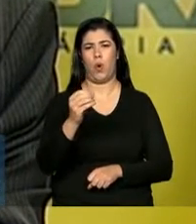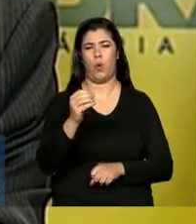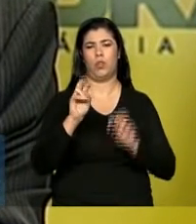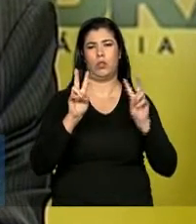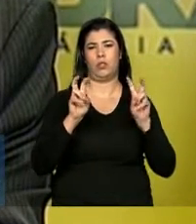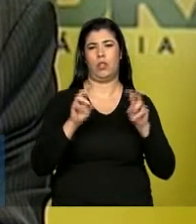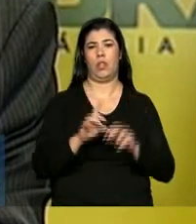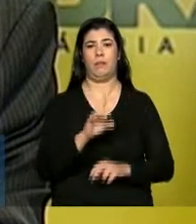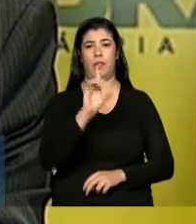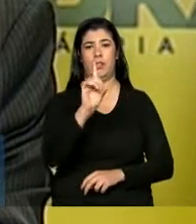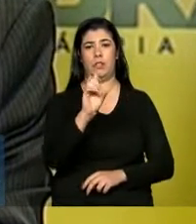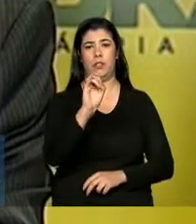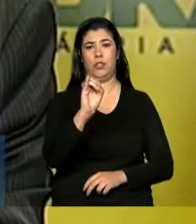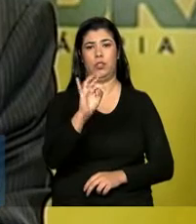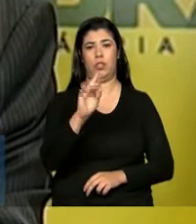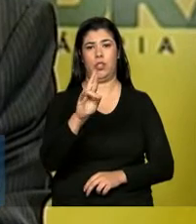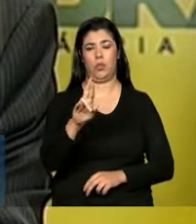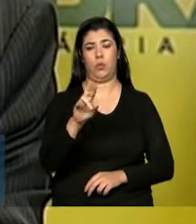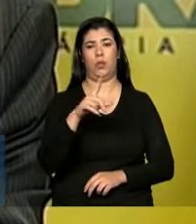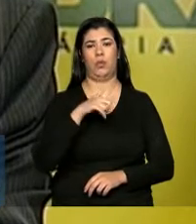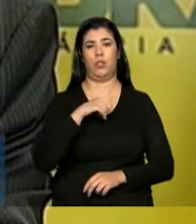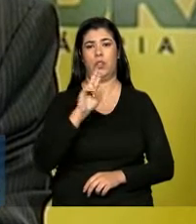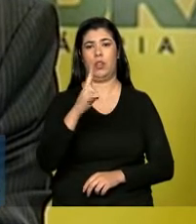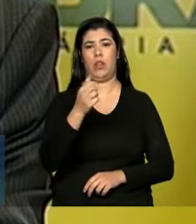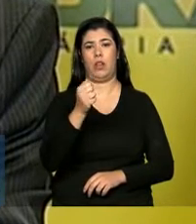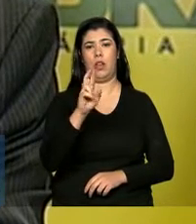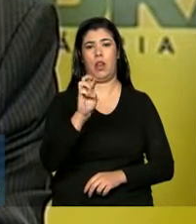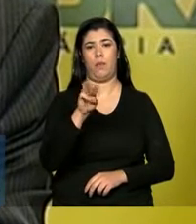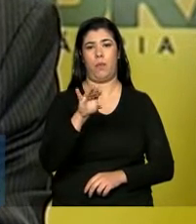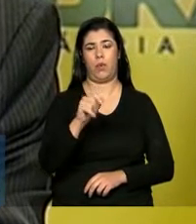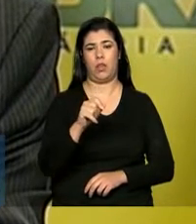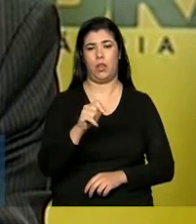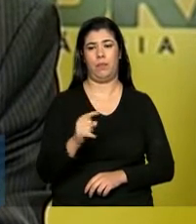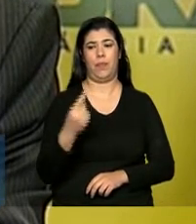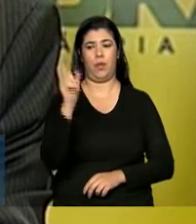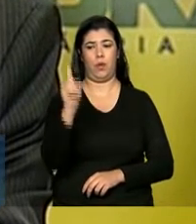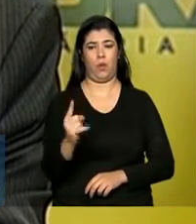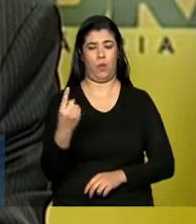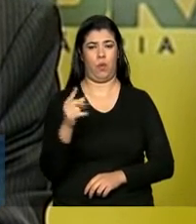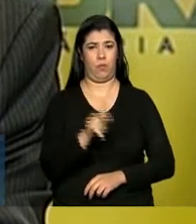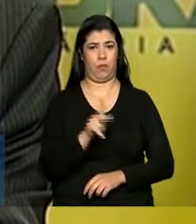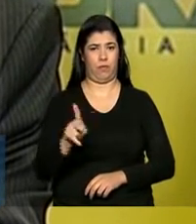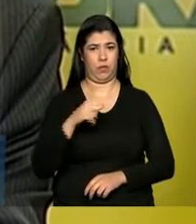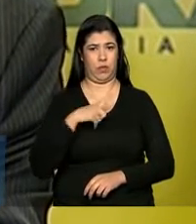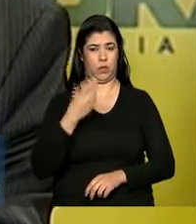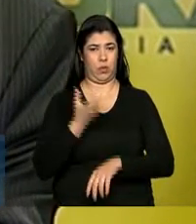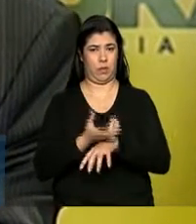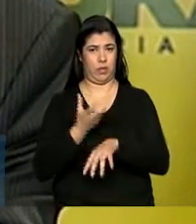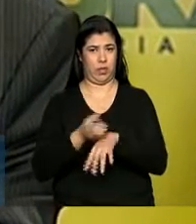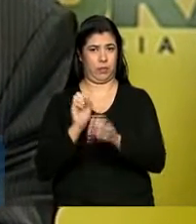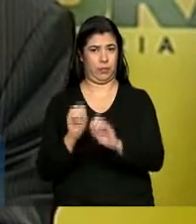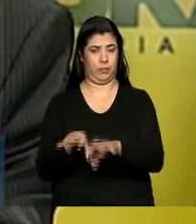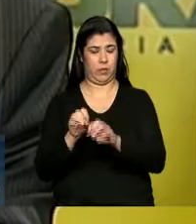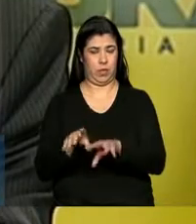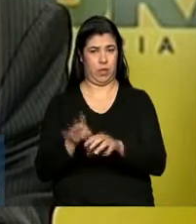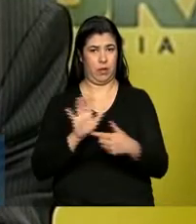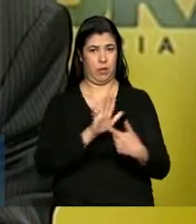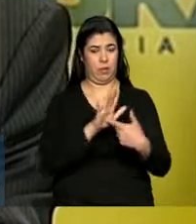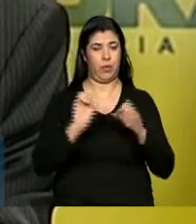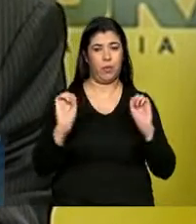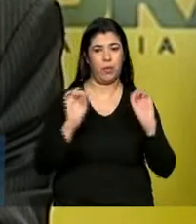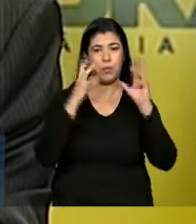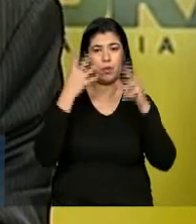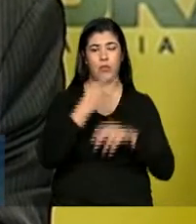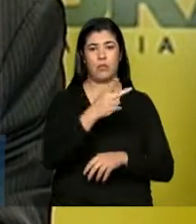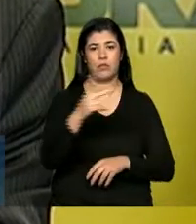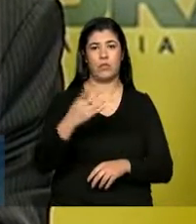há escolas que têm um responsável pela disciplina, mas a escola que melhor funciona no Brasil, e sirva isso de homenagem aos